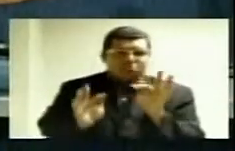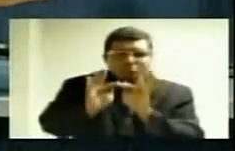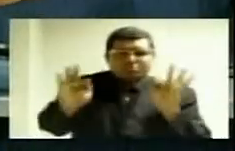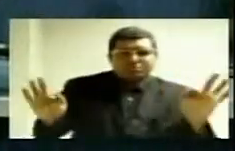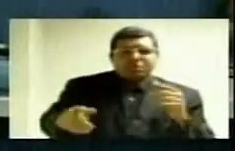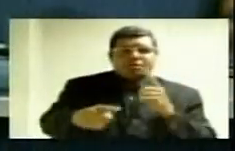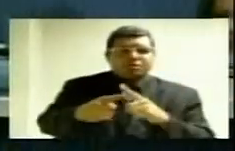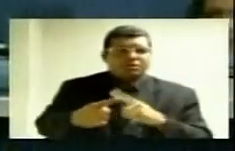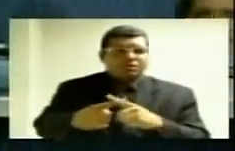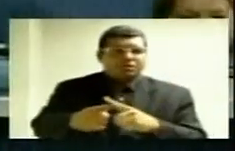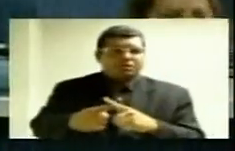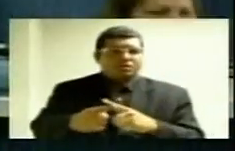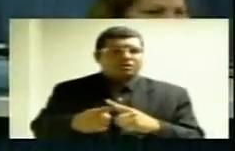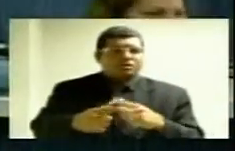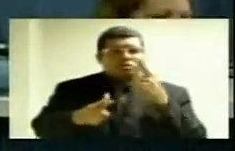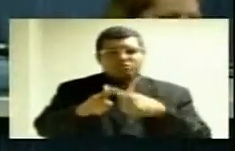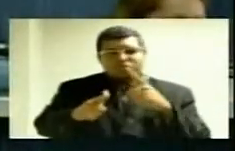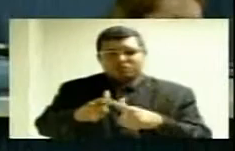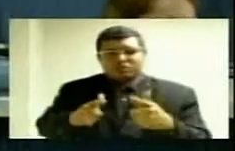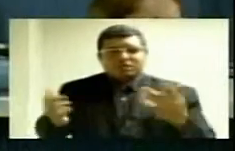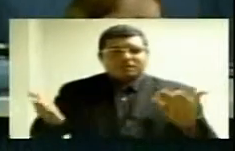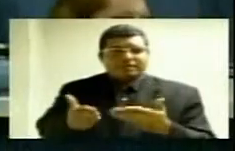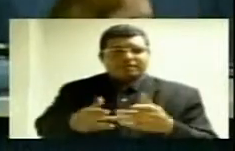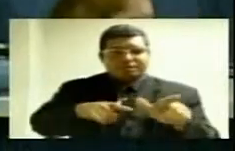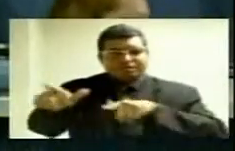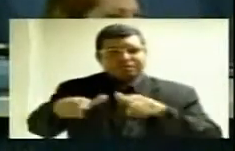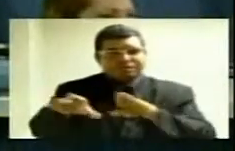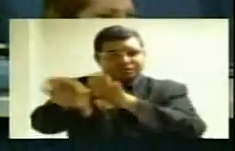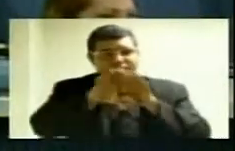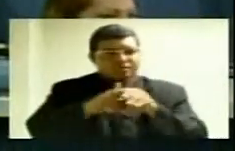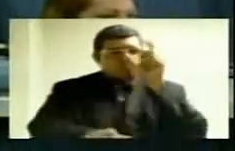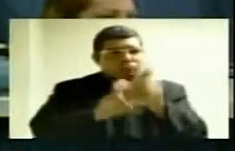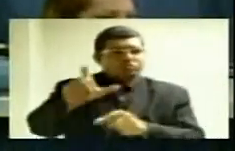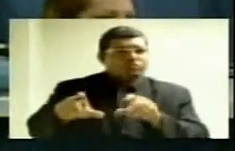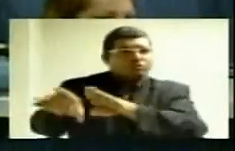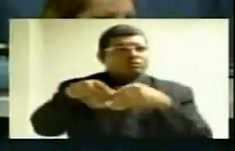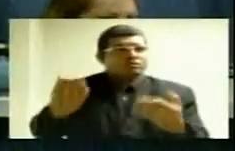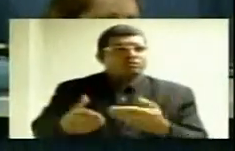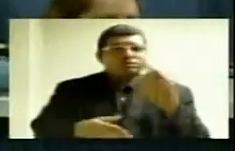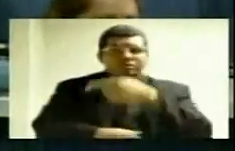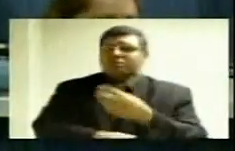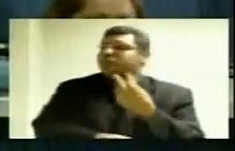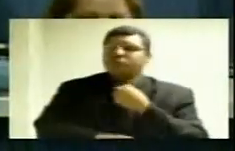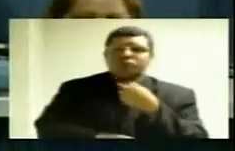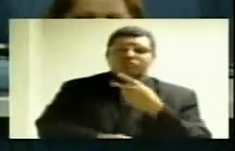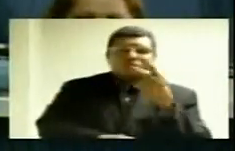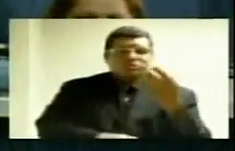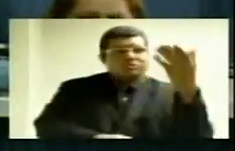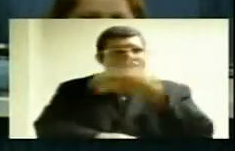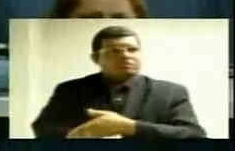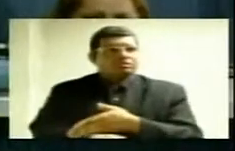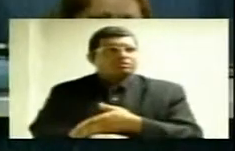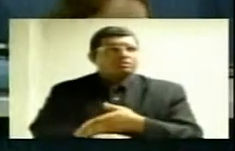simples, porque isonomia é tratar iguais de formas desiguais. Você não pode